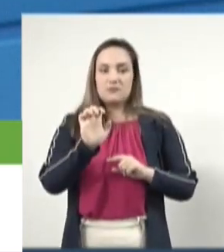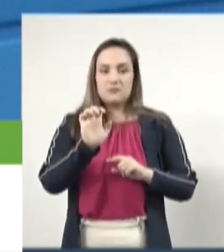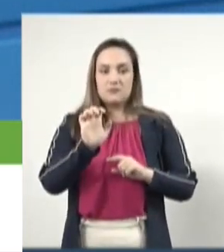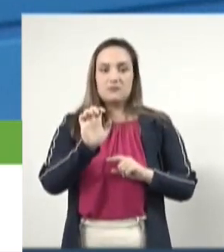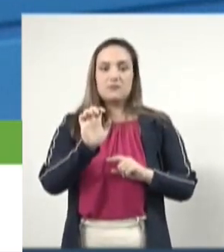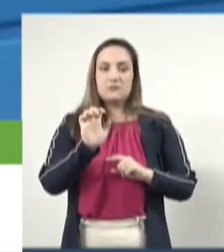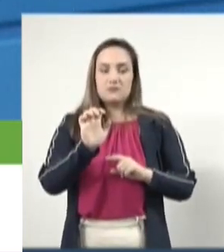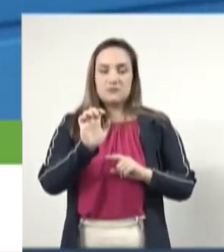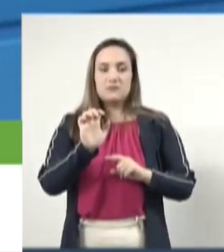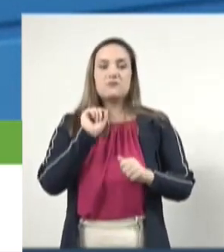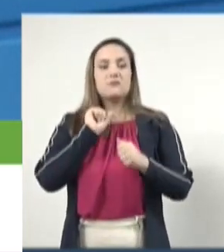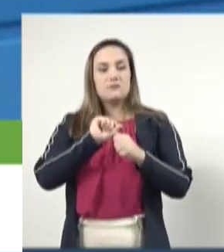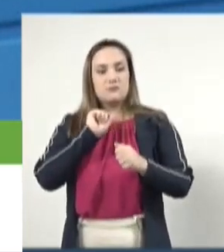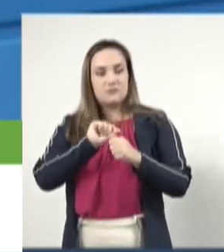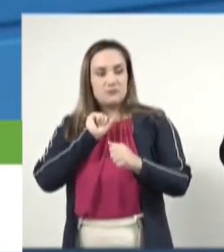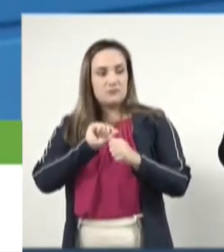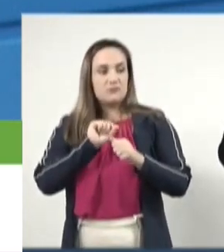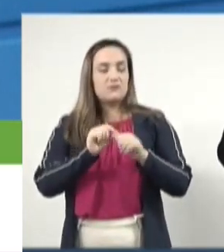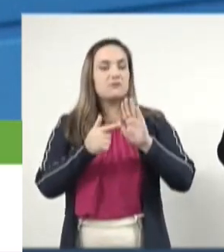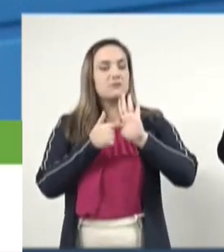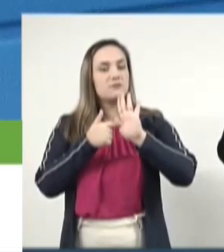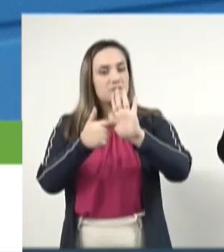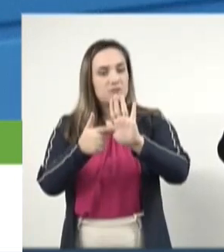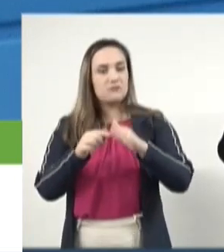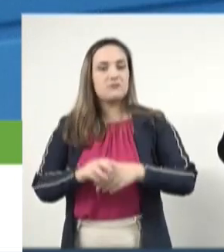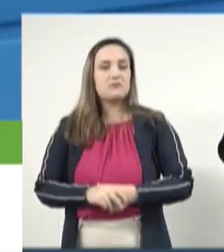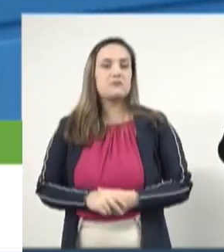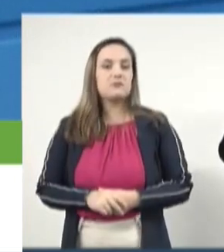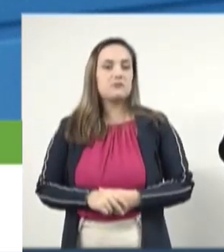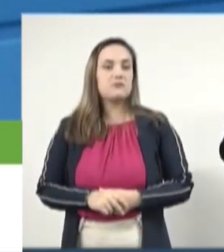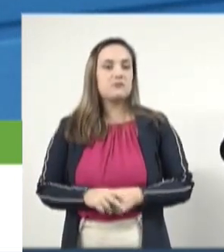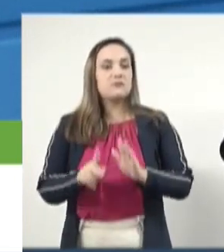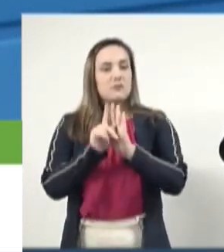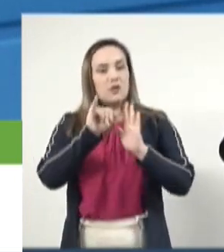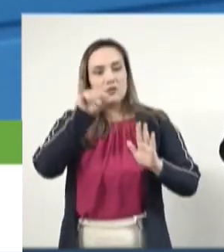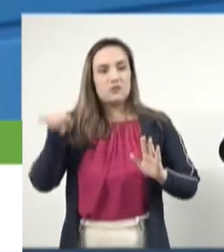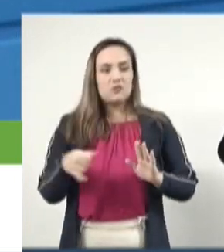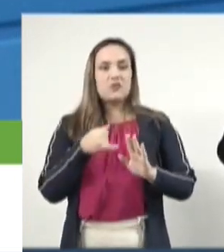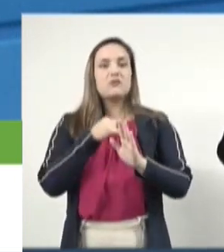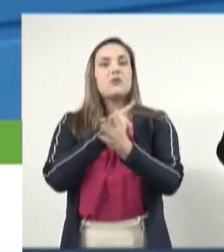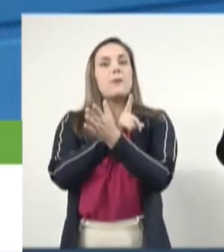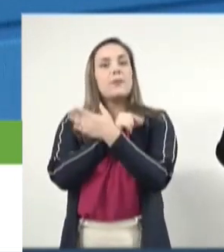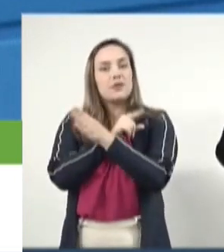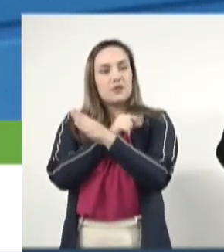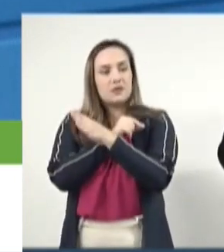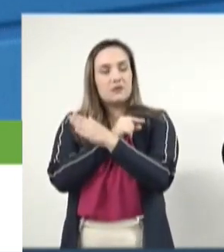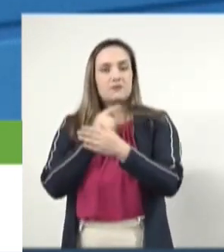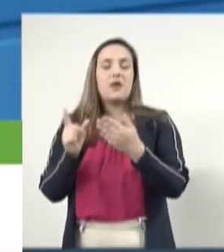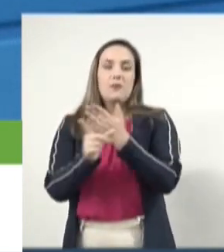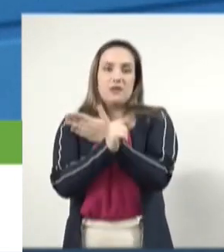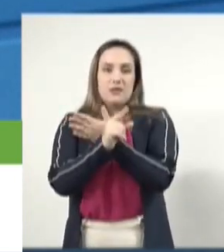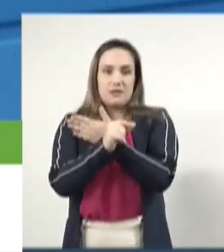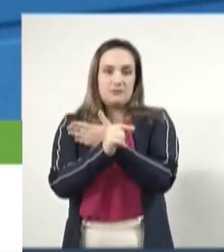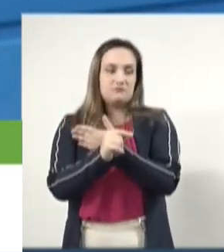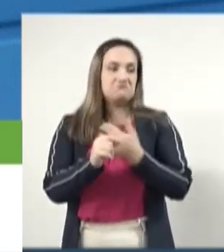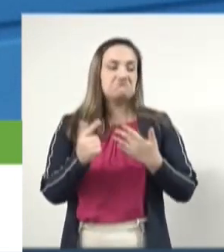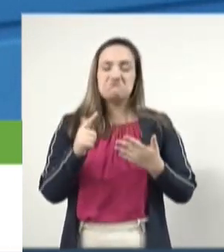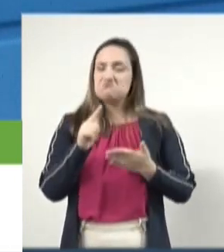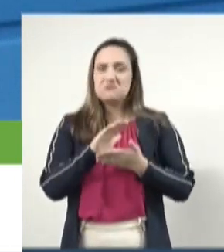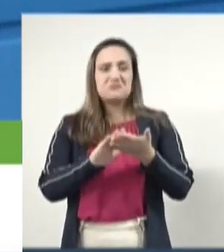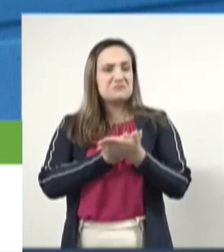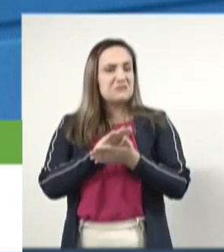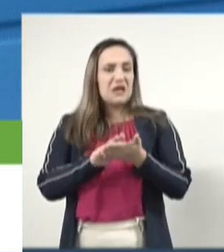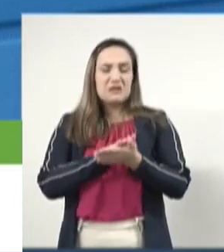Verruc, para que faça uma exposição sobre o programa Pantanal. Não tem absolutamente nada